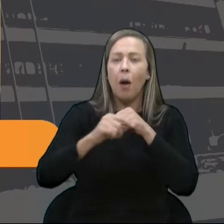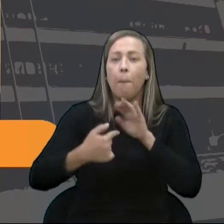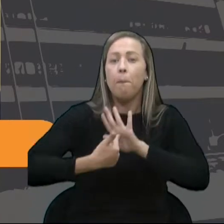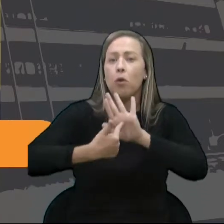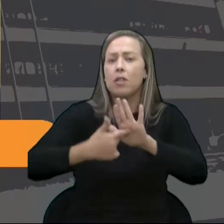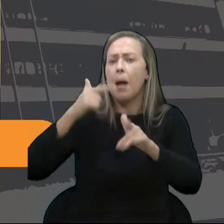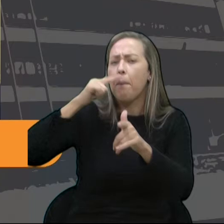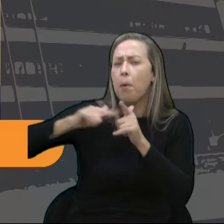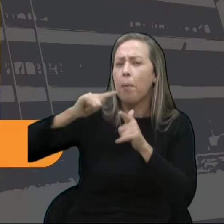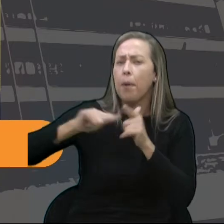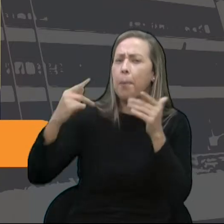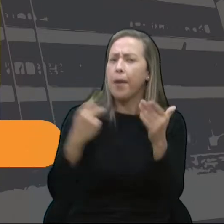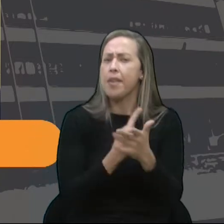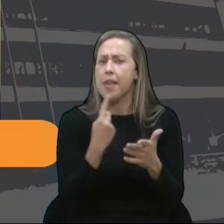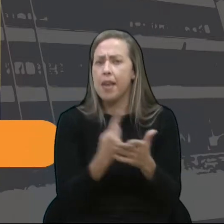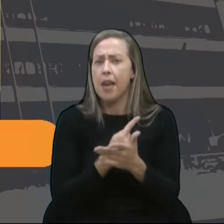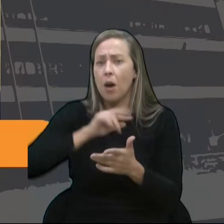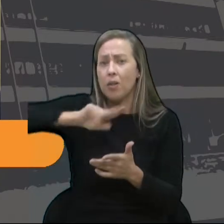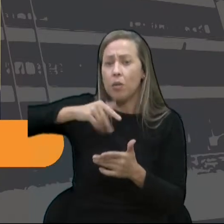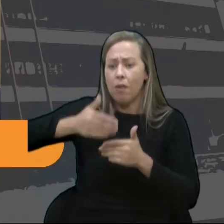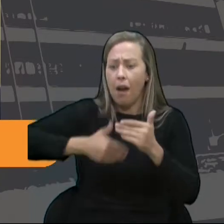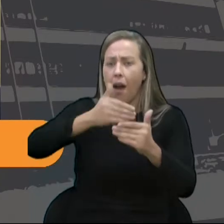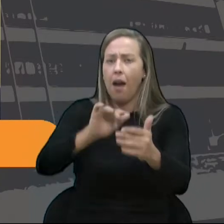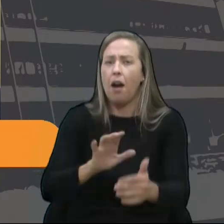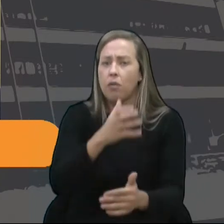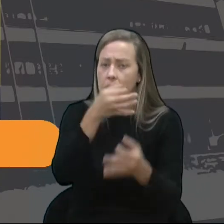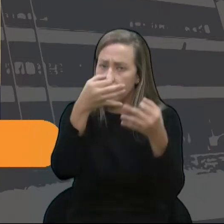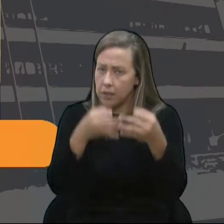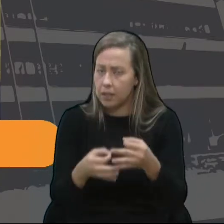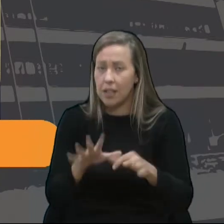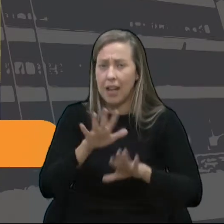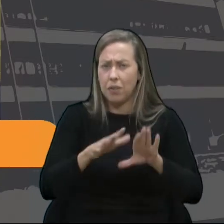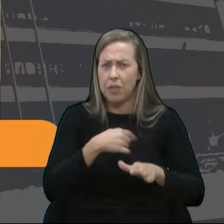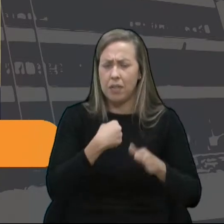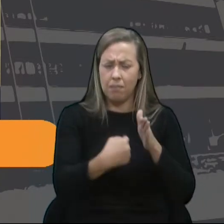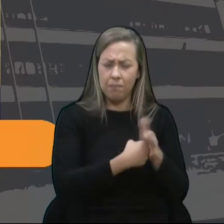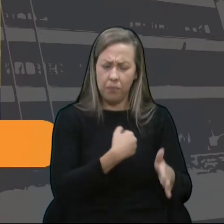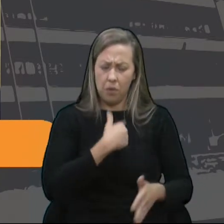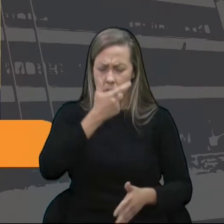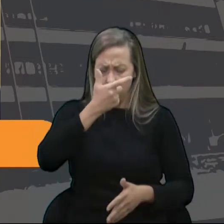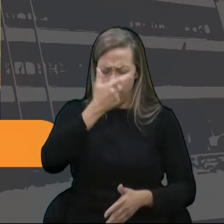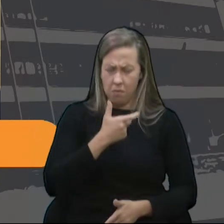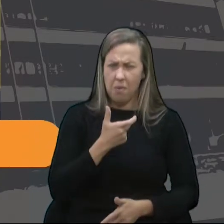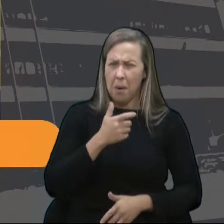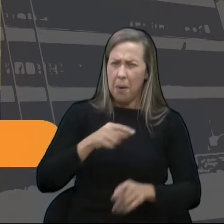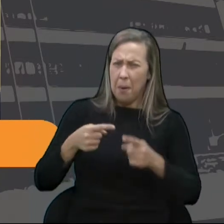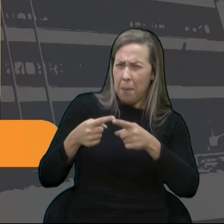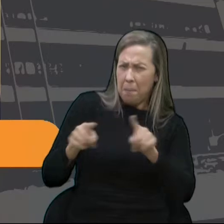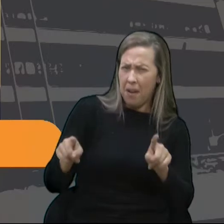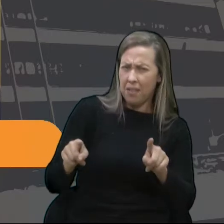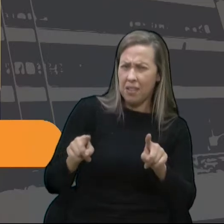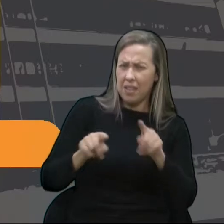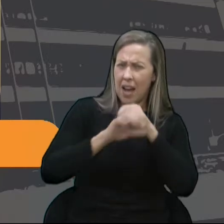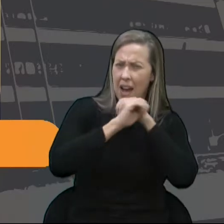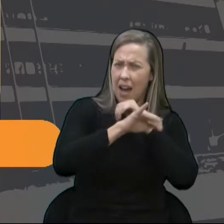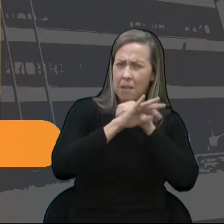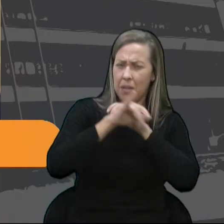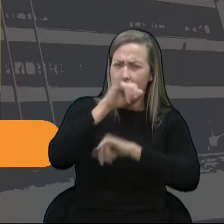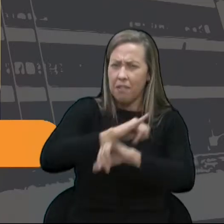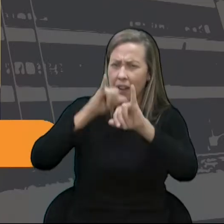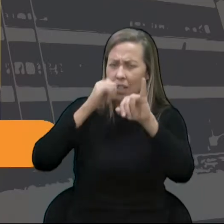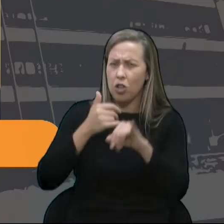os problemas, as coisas que não estão andando bem. Muitas vezes me questionam, né? Mas, poxa, a imprensa parece que só divulga notícia